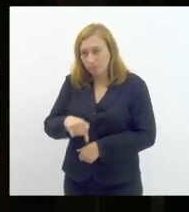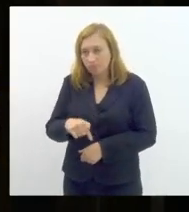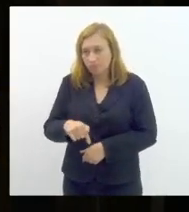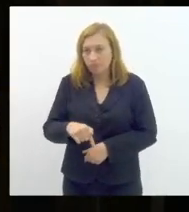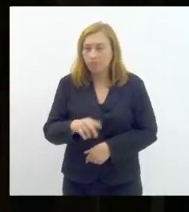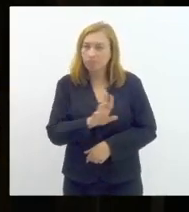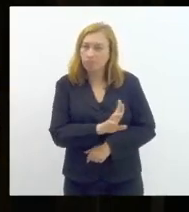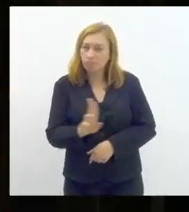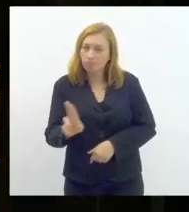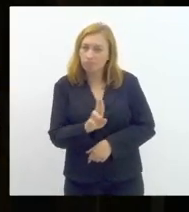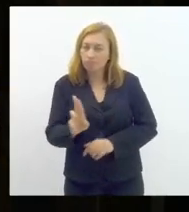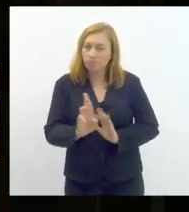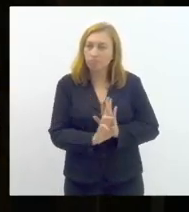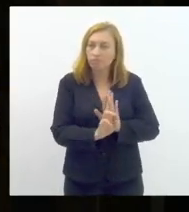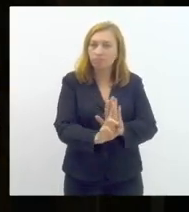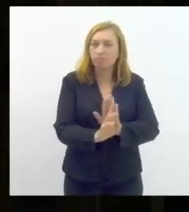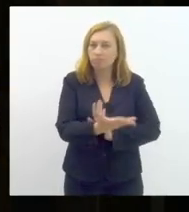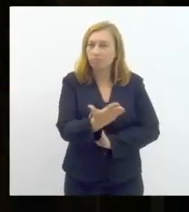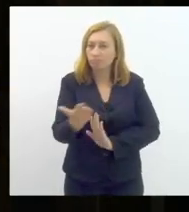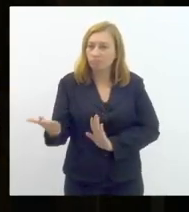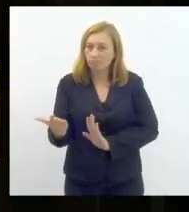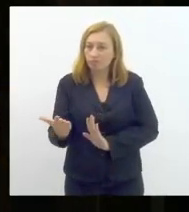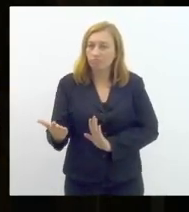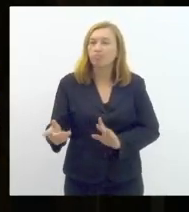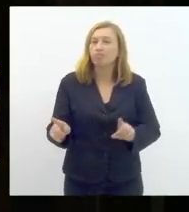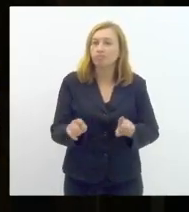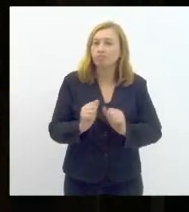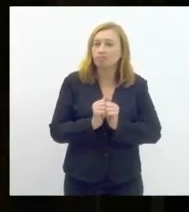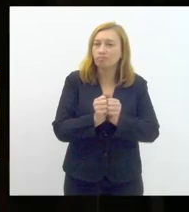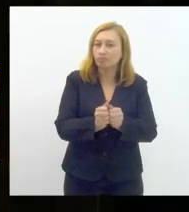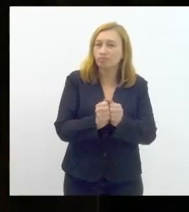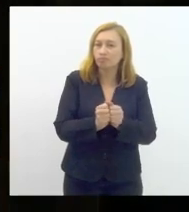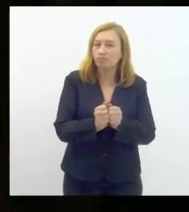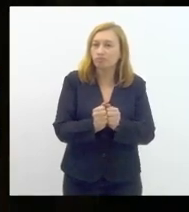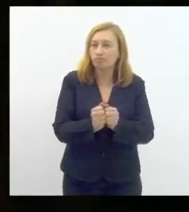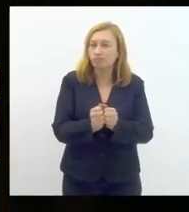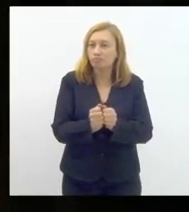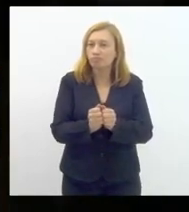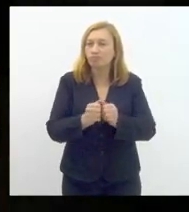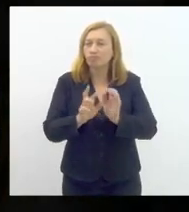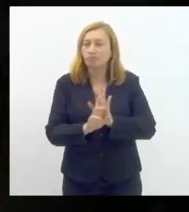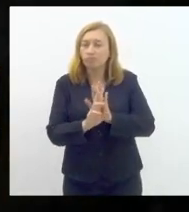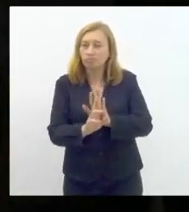dispondo meu nome para estar representando vocês e para estar juntando-nos para fazer